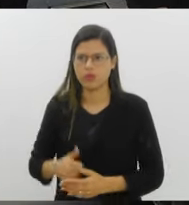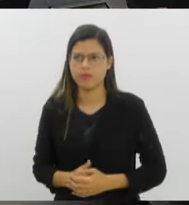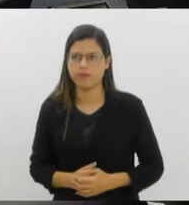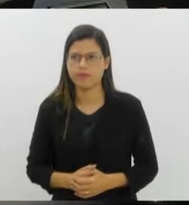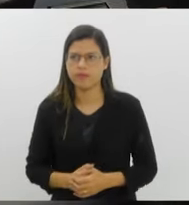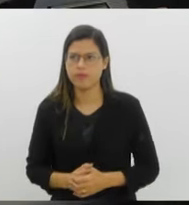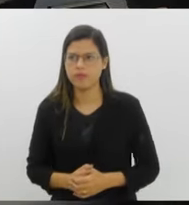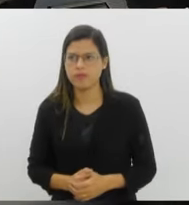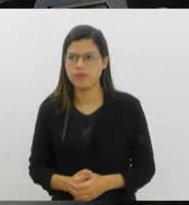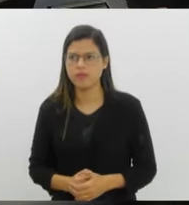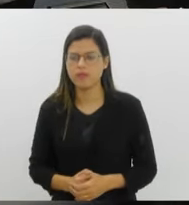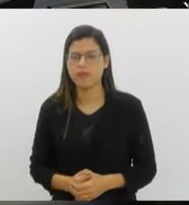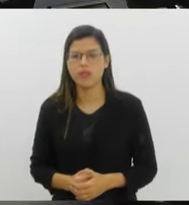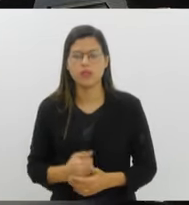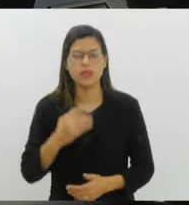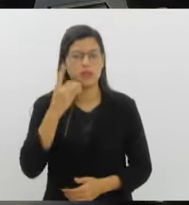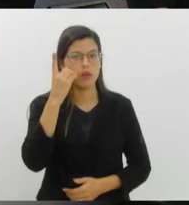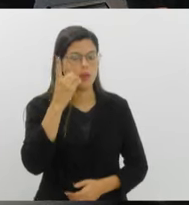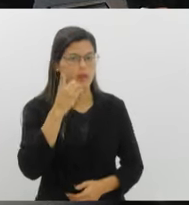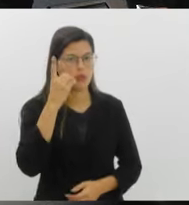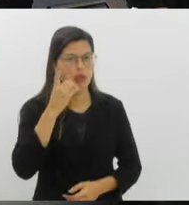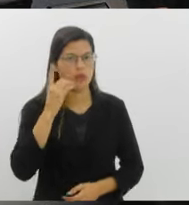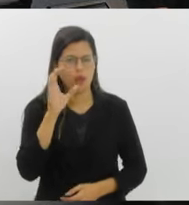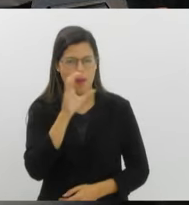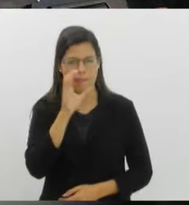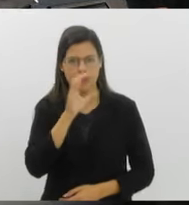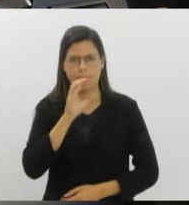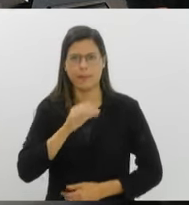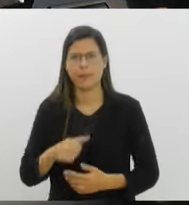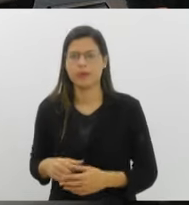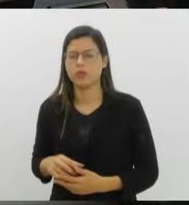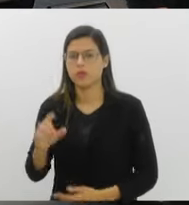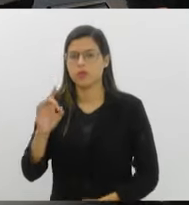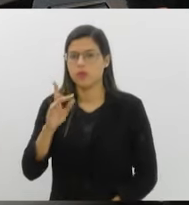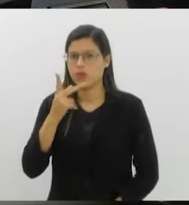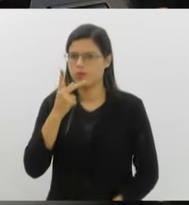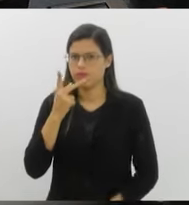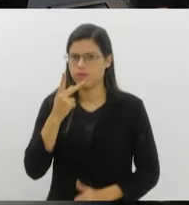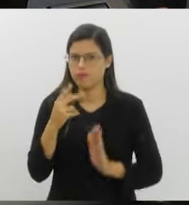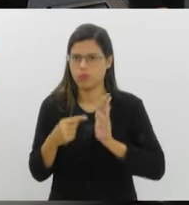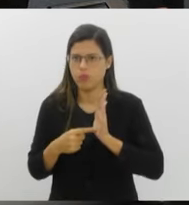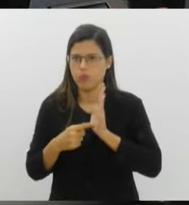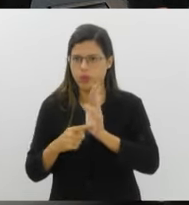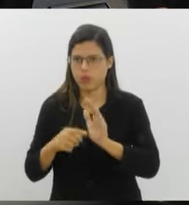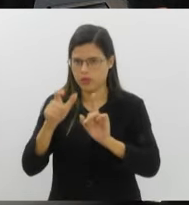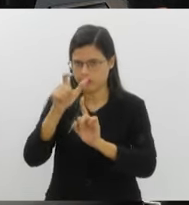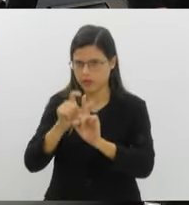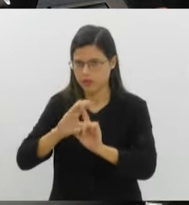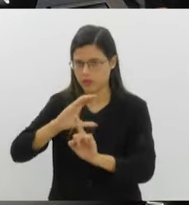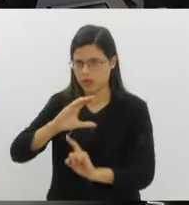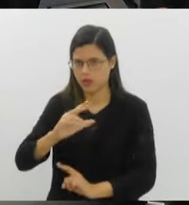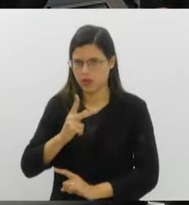Marcelar, rapidamente, só para ressaltar o nosso querido Charles de Souza, ele é um servidor da casa.